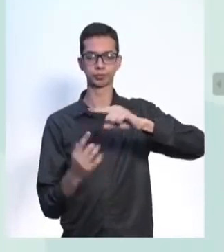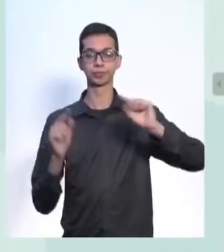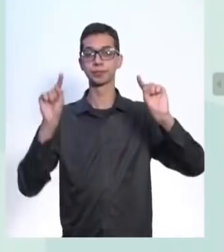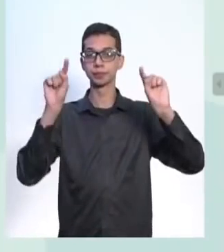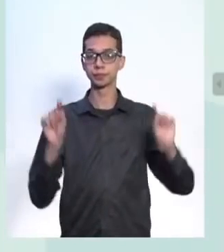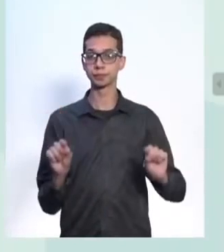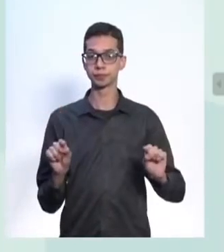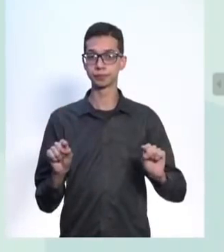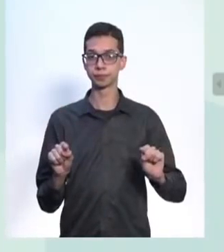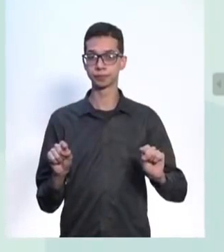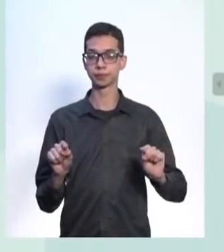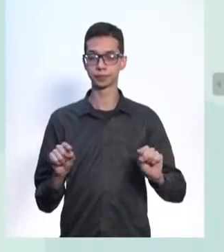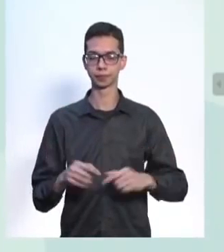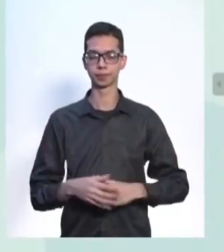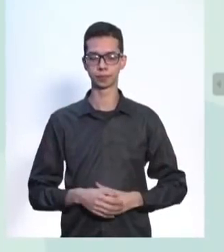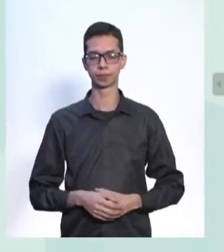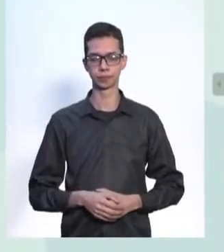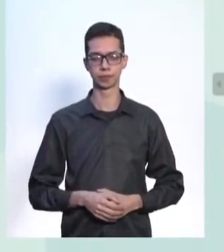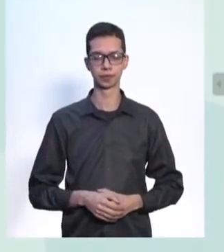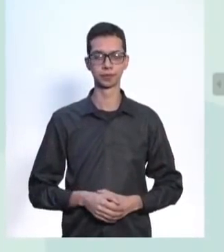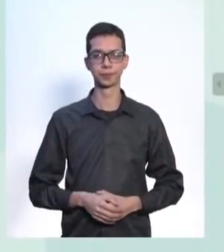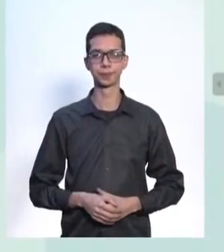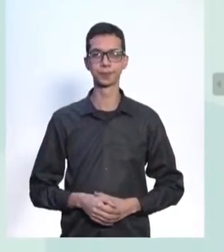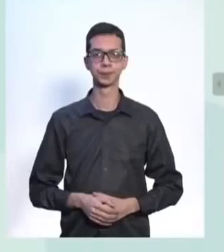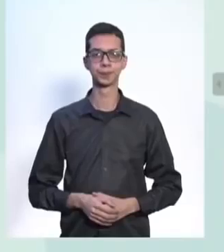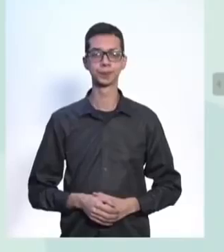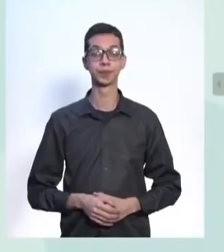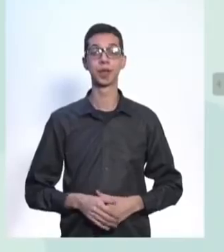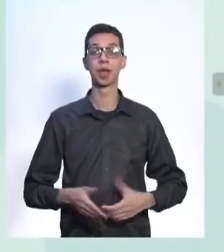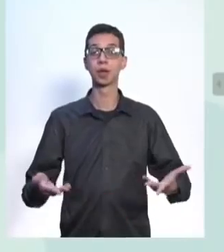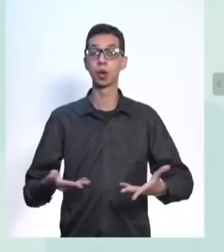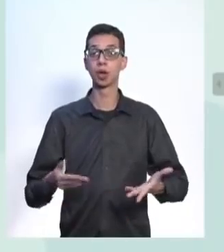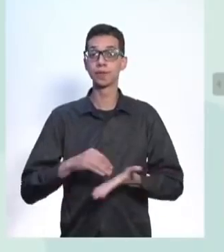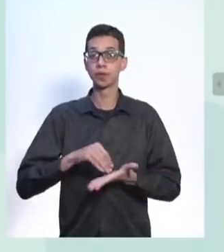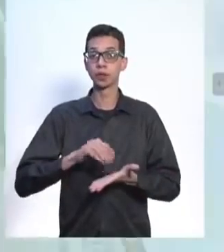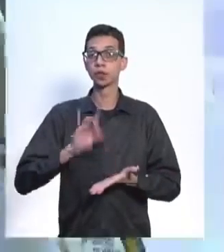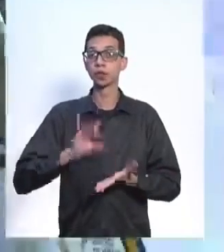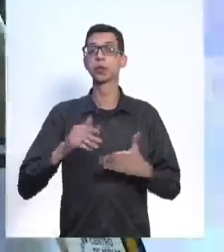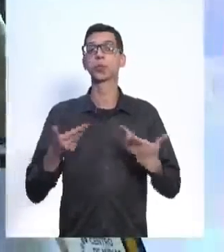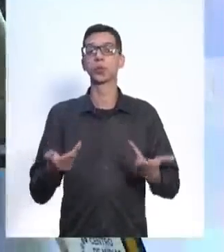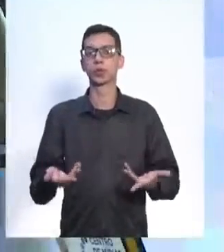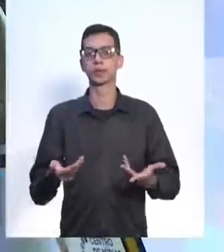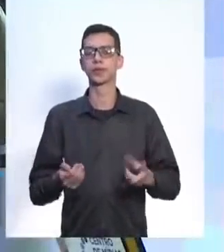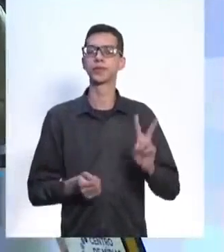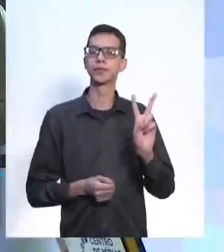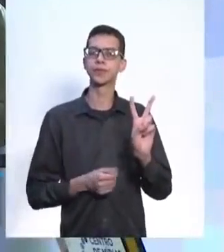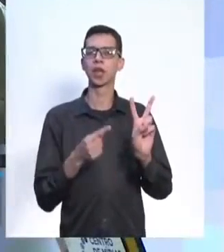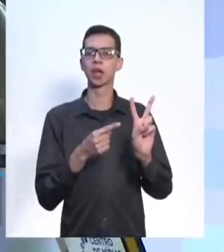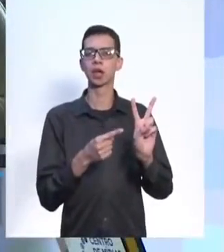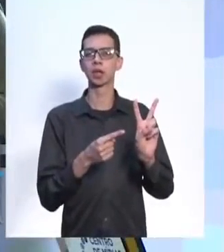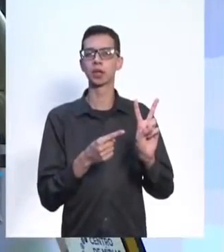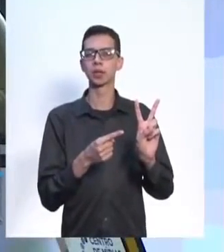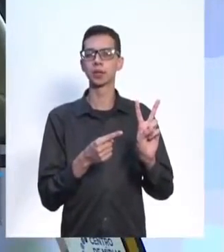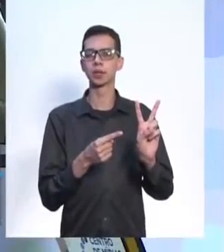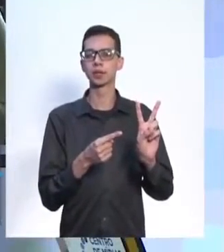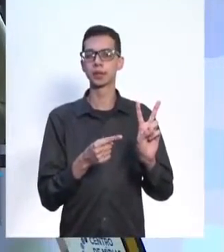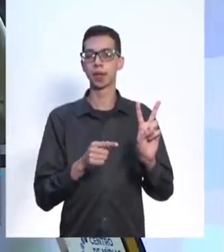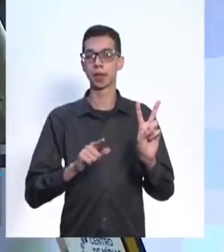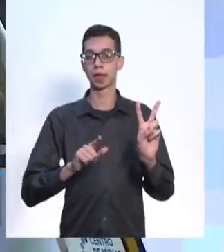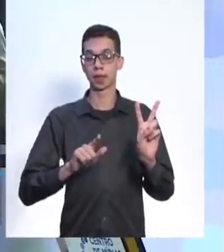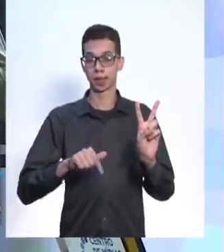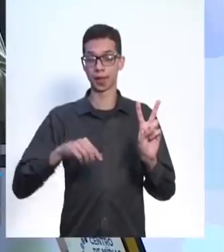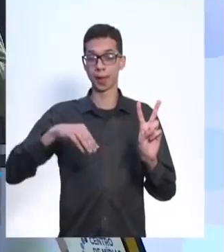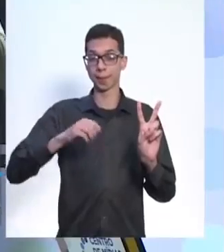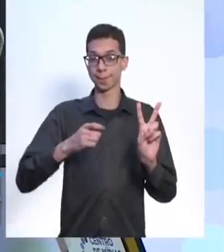com números decimais, você que decide. Só falta a gente dizer se o vértice é ponto de máximo ou ponto de